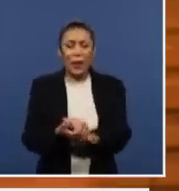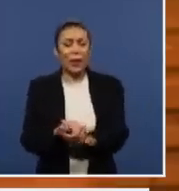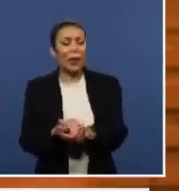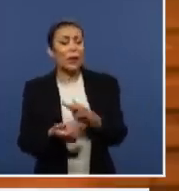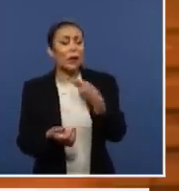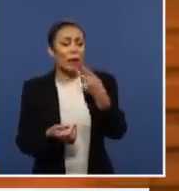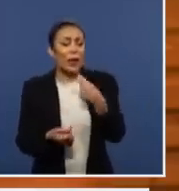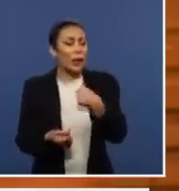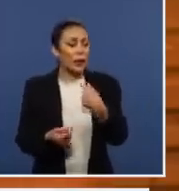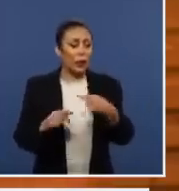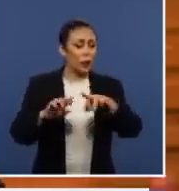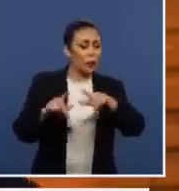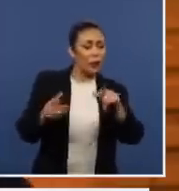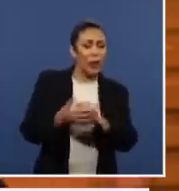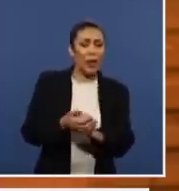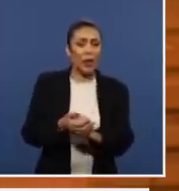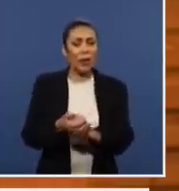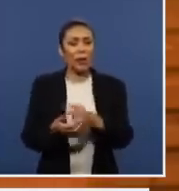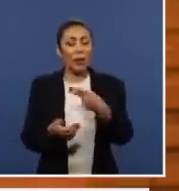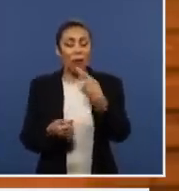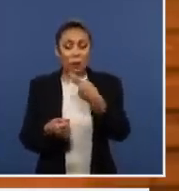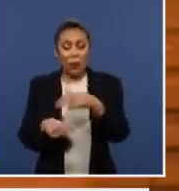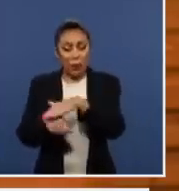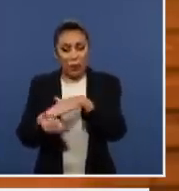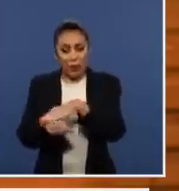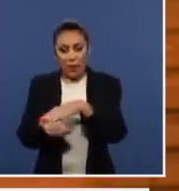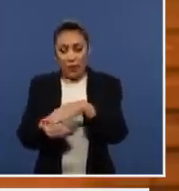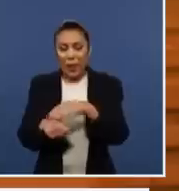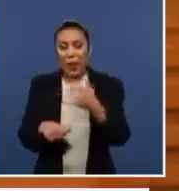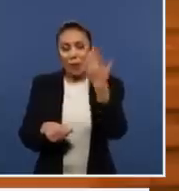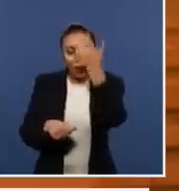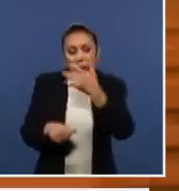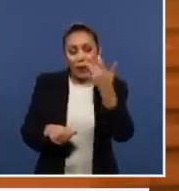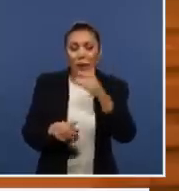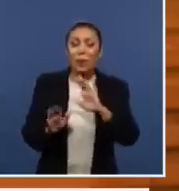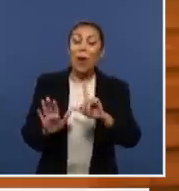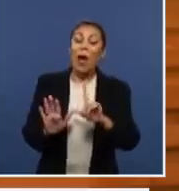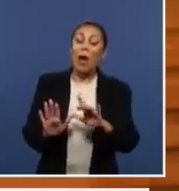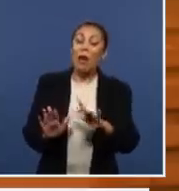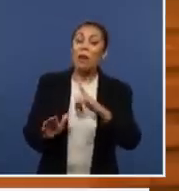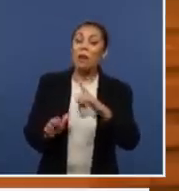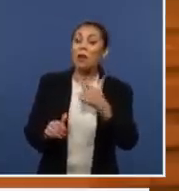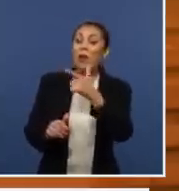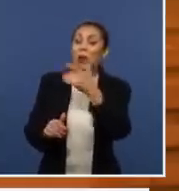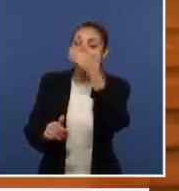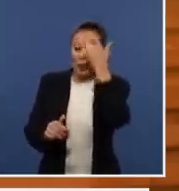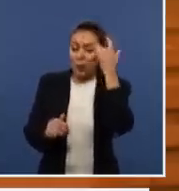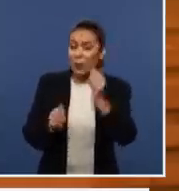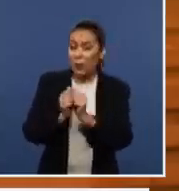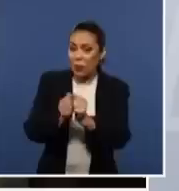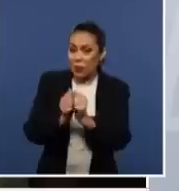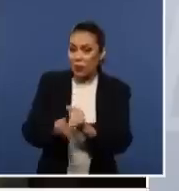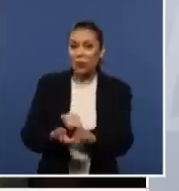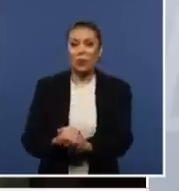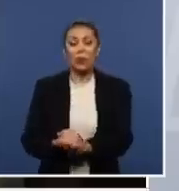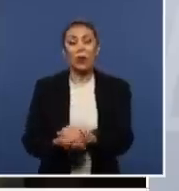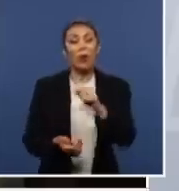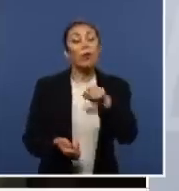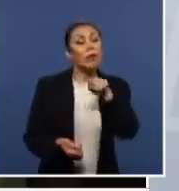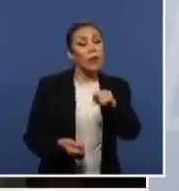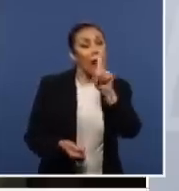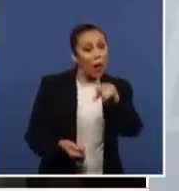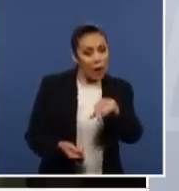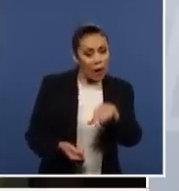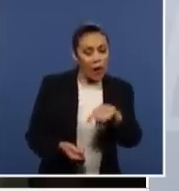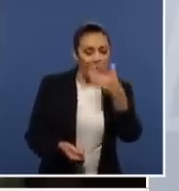como o Bolsonaro, eu sou civilizado. Foi ali falar com o Haddad, mas tinha um fascista Você é entre os quem seus você apoiadores. conhece, você é quem, com